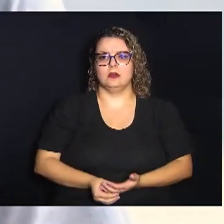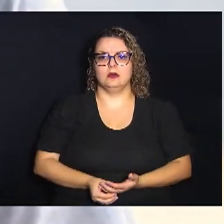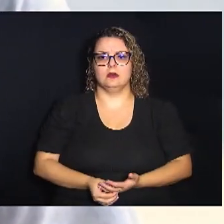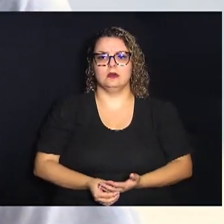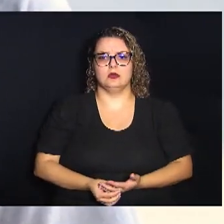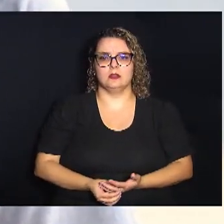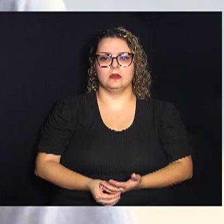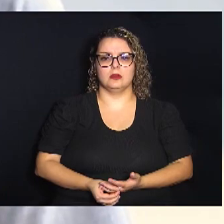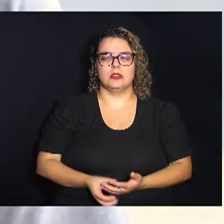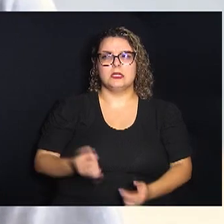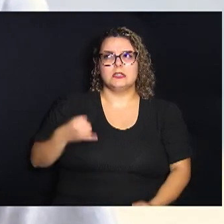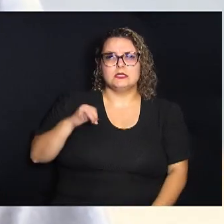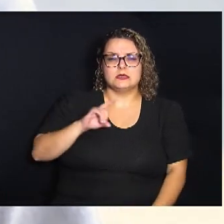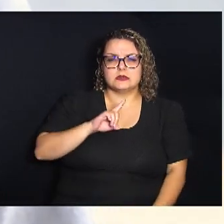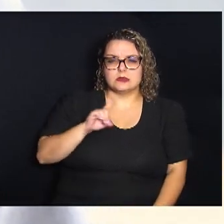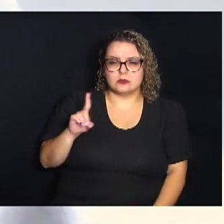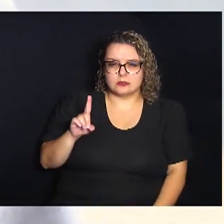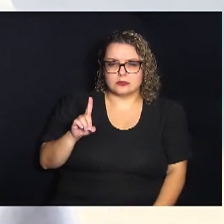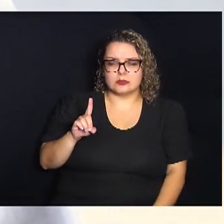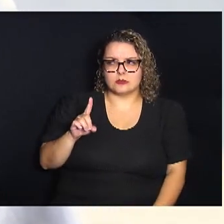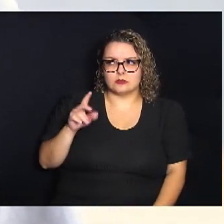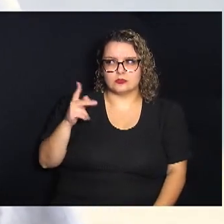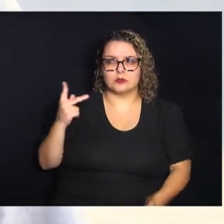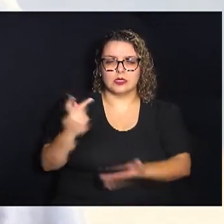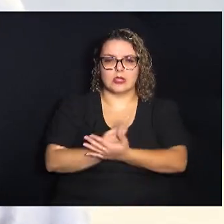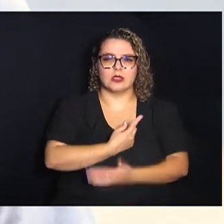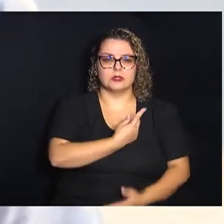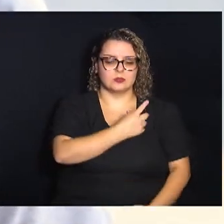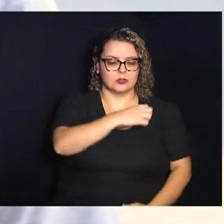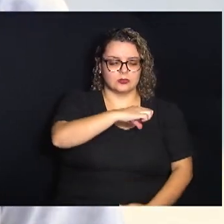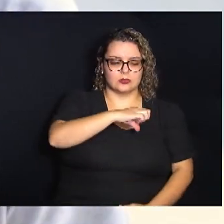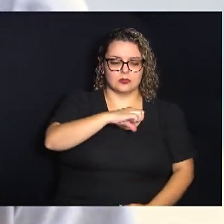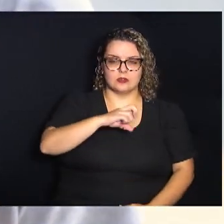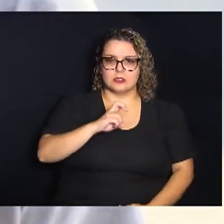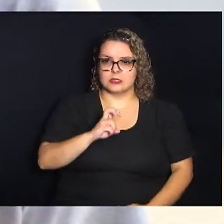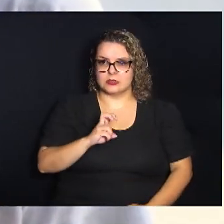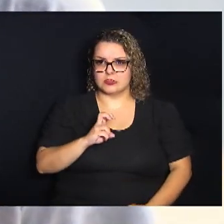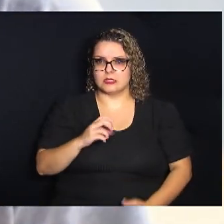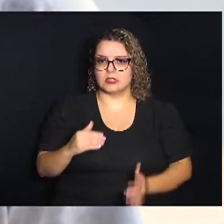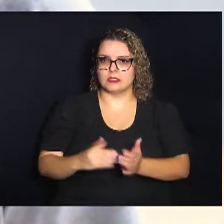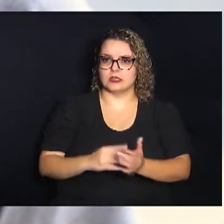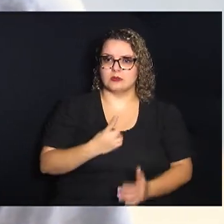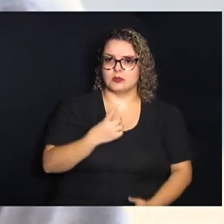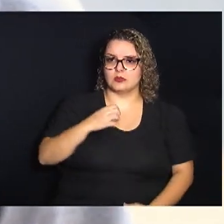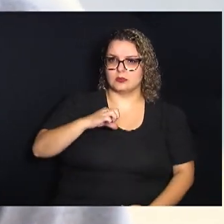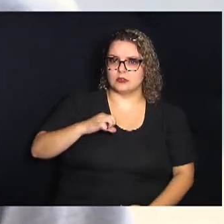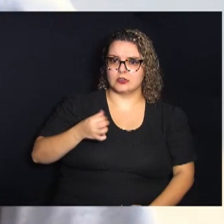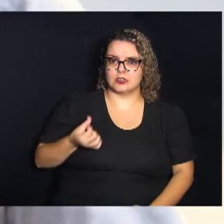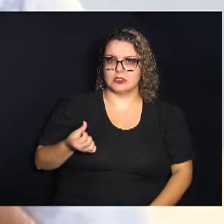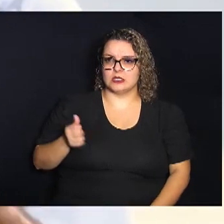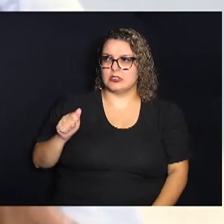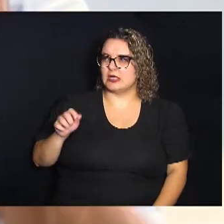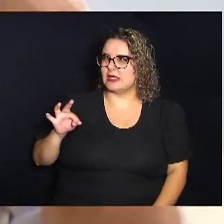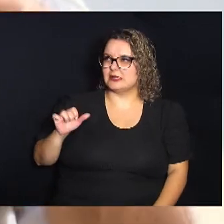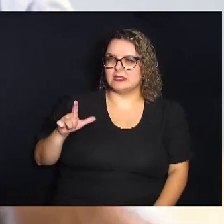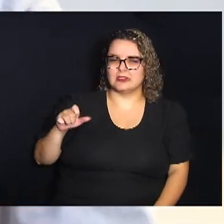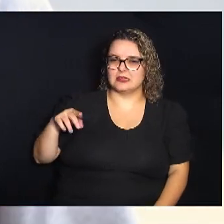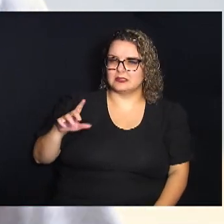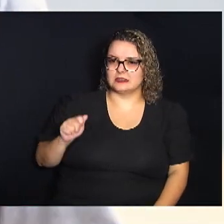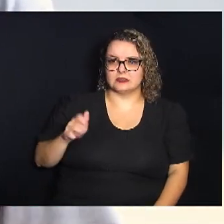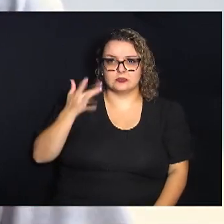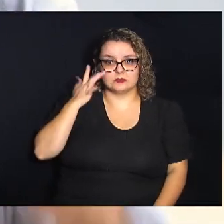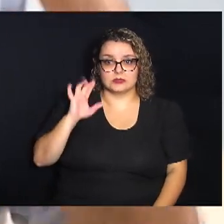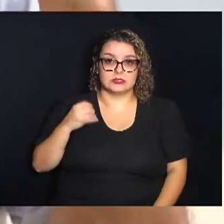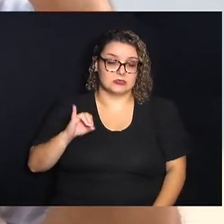eu não me engano, foi de 95 para 96 na Olimpíada de Atlanta. Eu não sei se isso ainda existe aí, mas